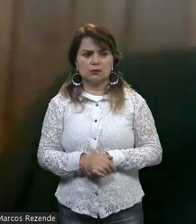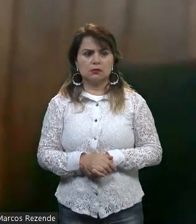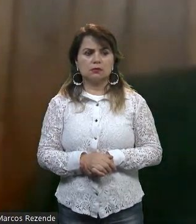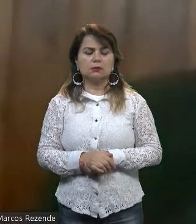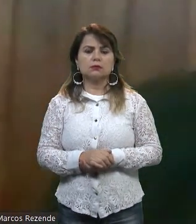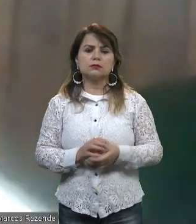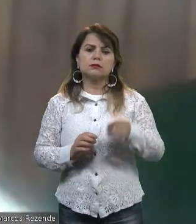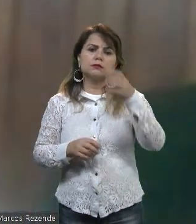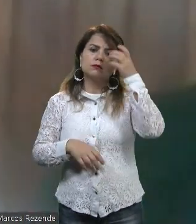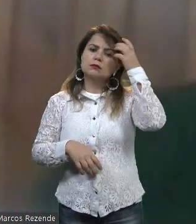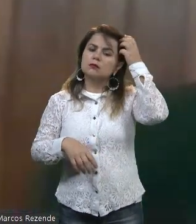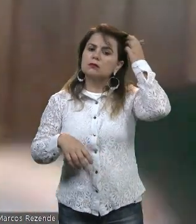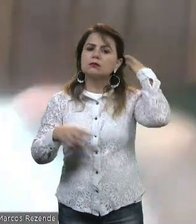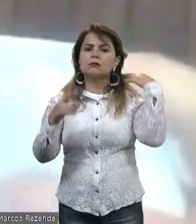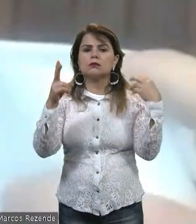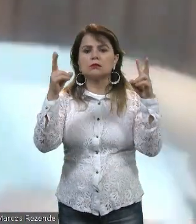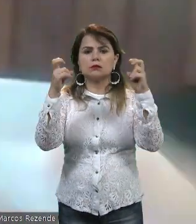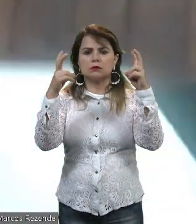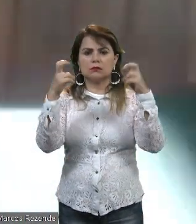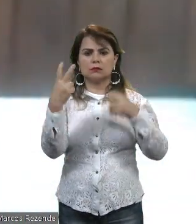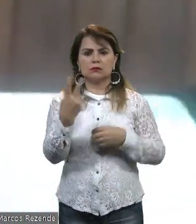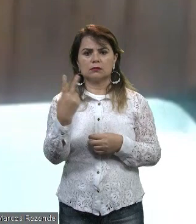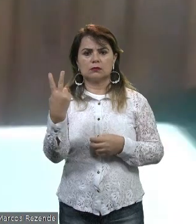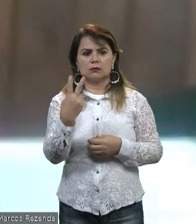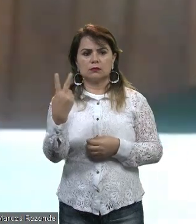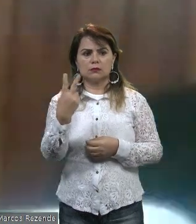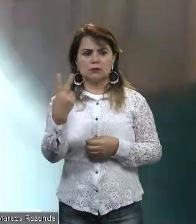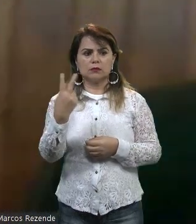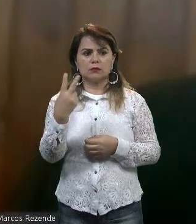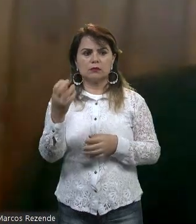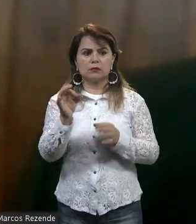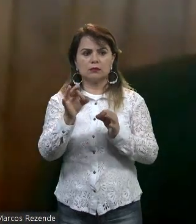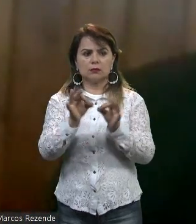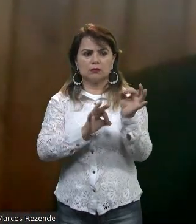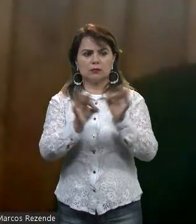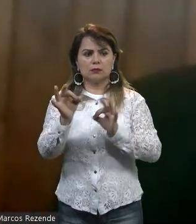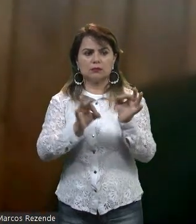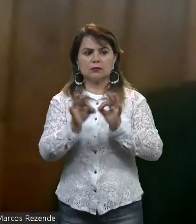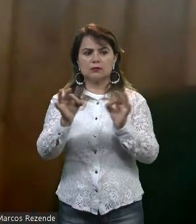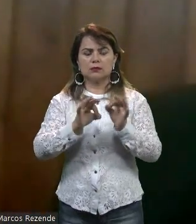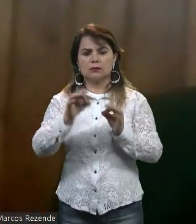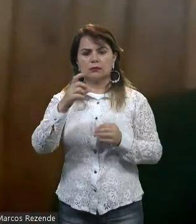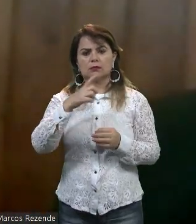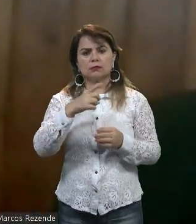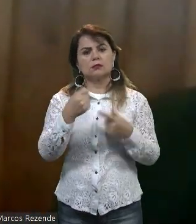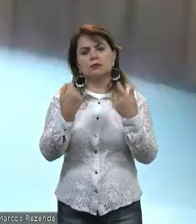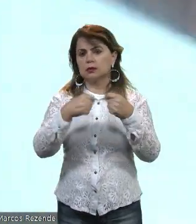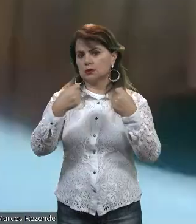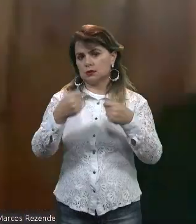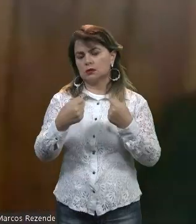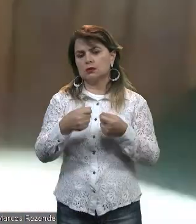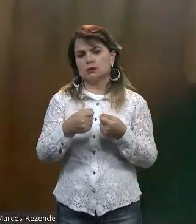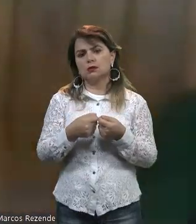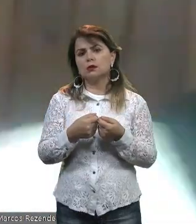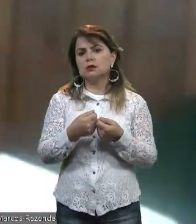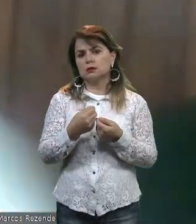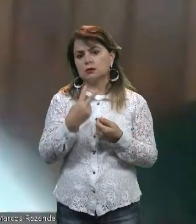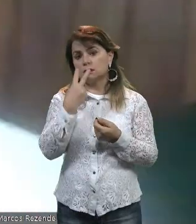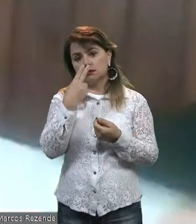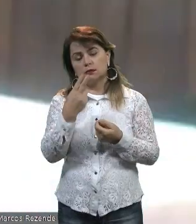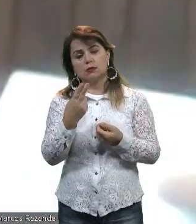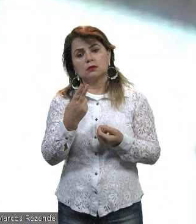O segundo item é o processo que se encontra na dependência de pareceres